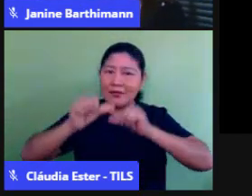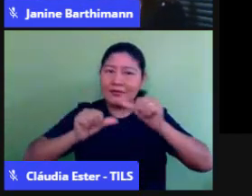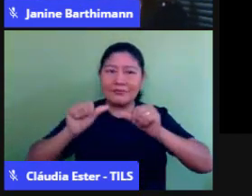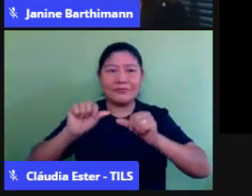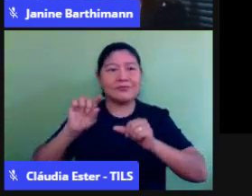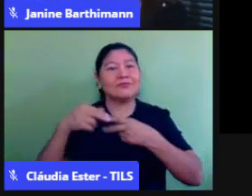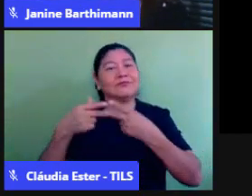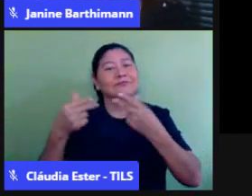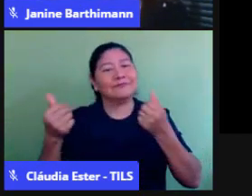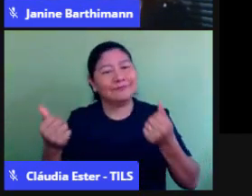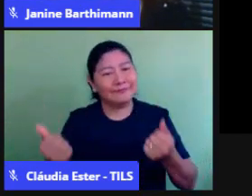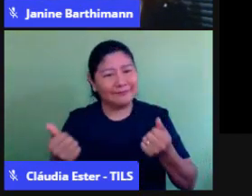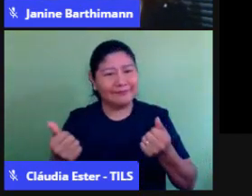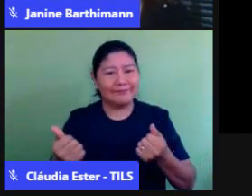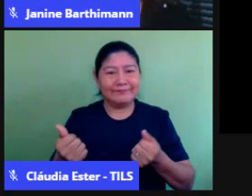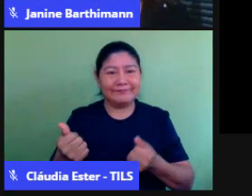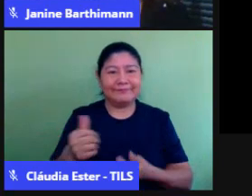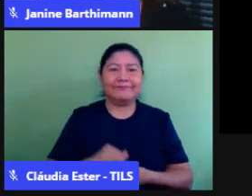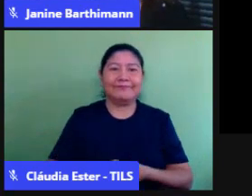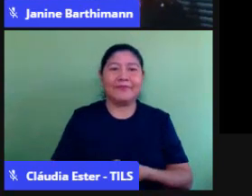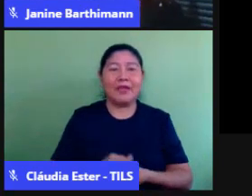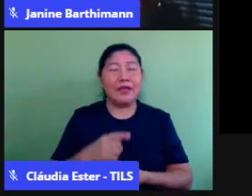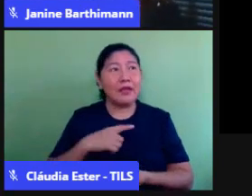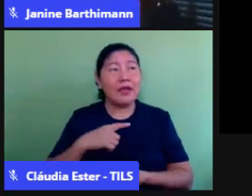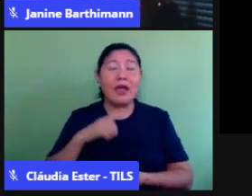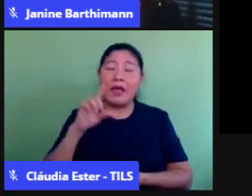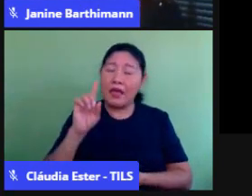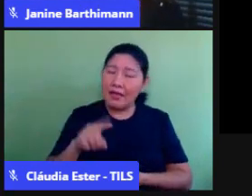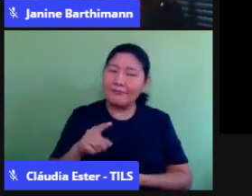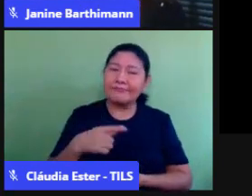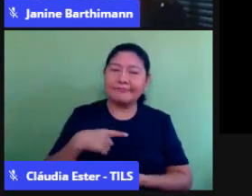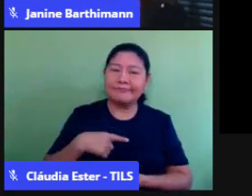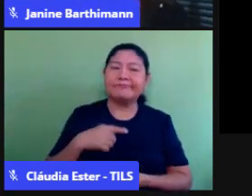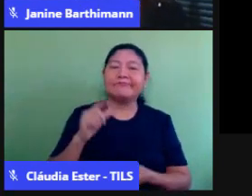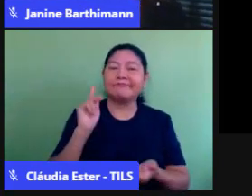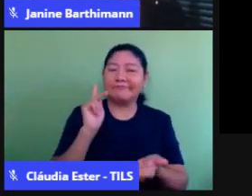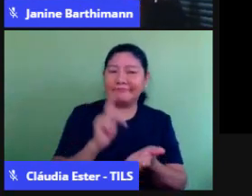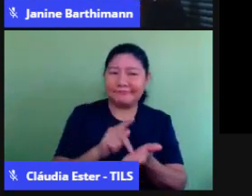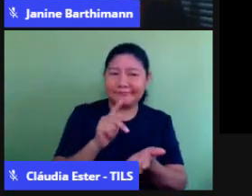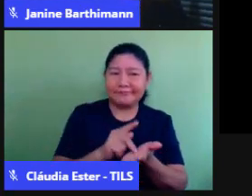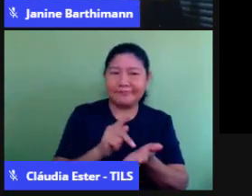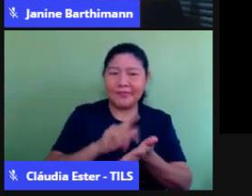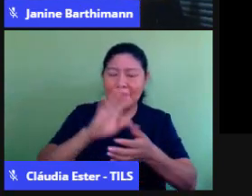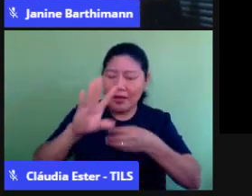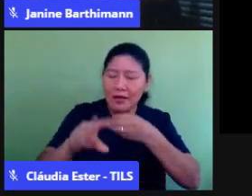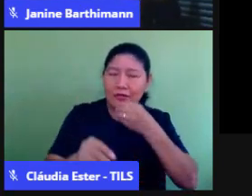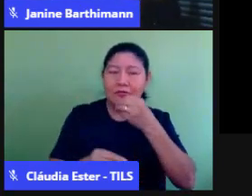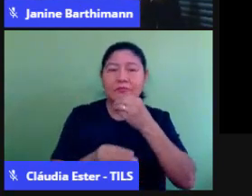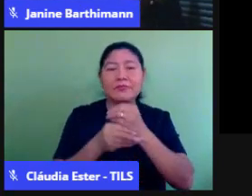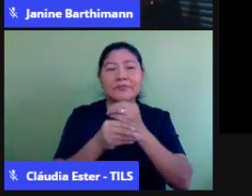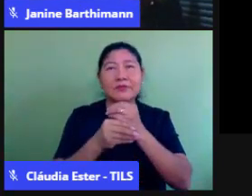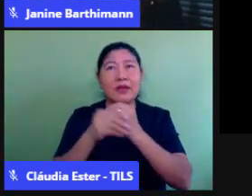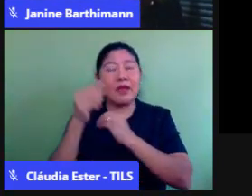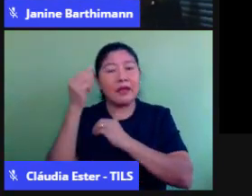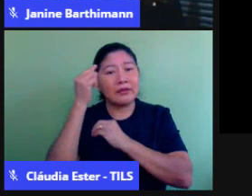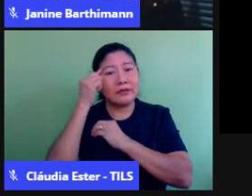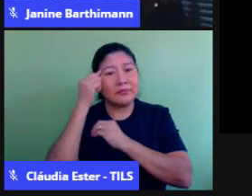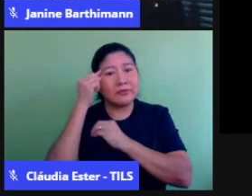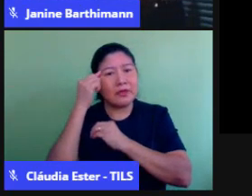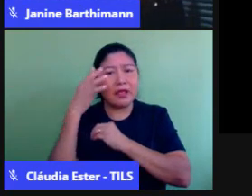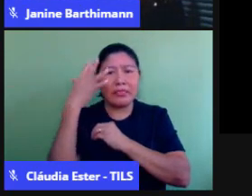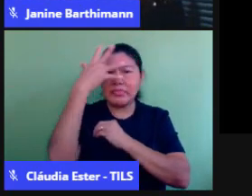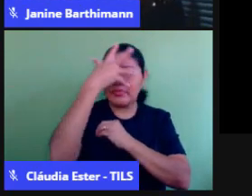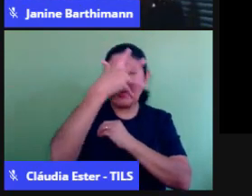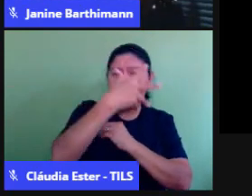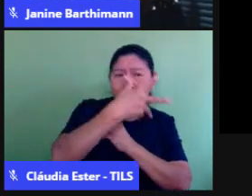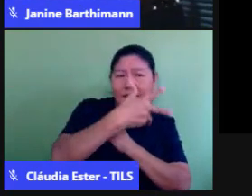Muito bonito, né? São reflexões e diálogos que se complementam, né, Sônia? Acerca da boniteza, como diria